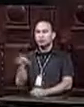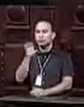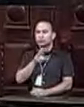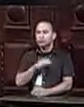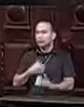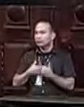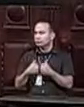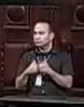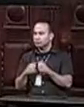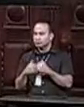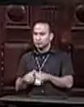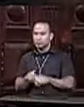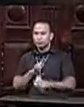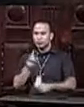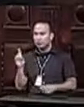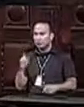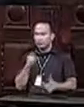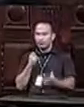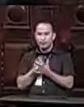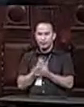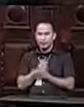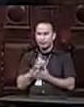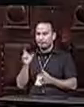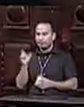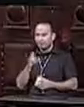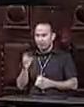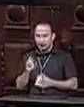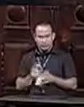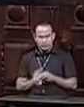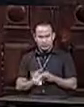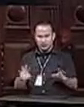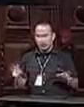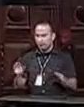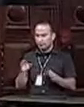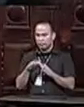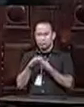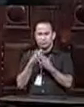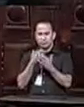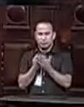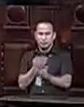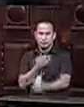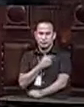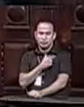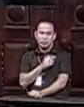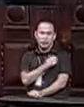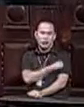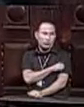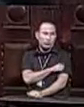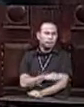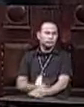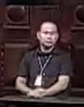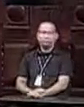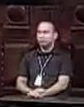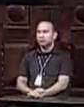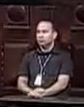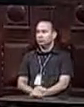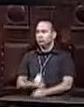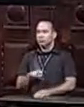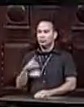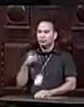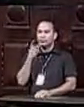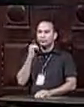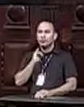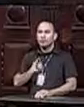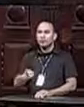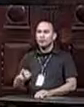mais custearia os passes livres intermunicipais dos estudantes, e a Secretaria de Estado de Transportes comunicou